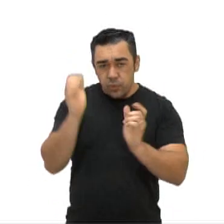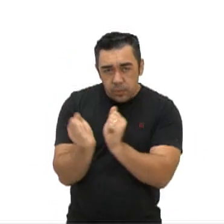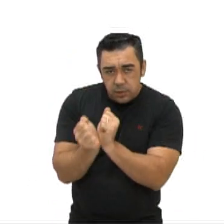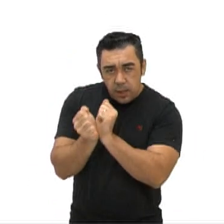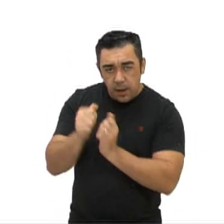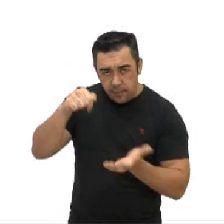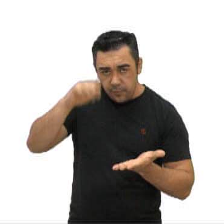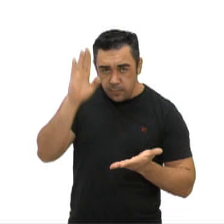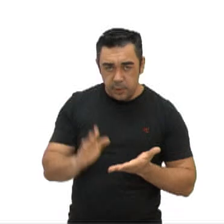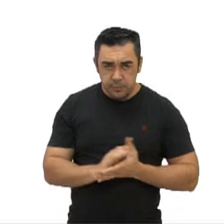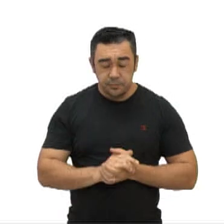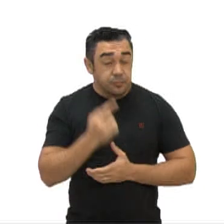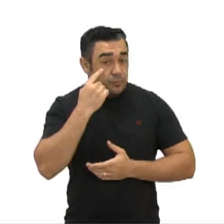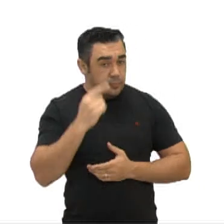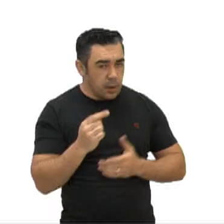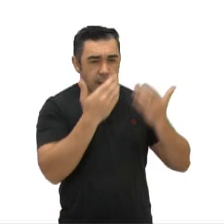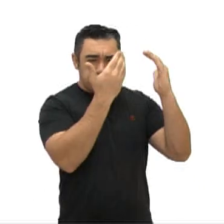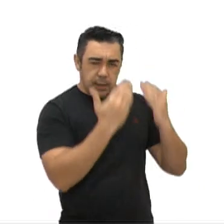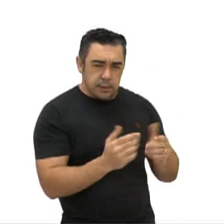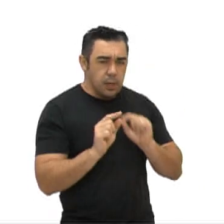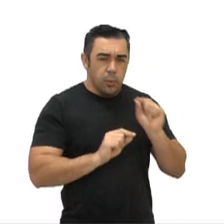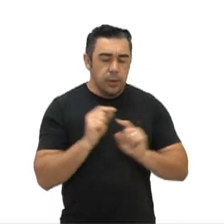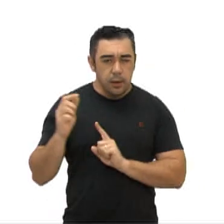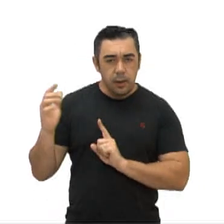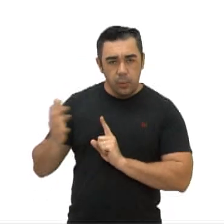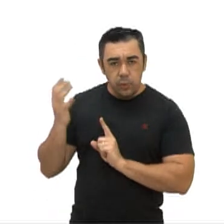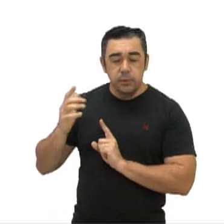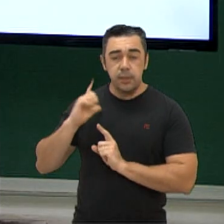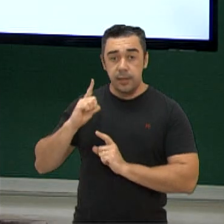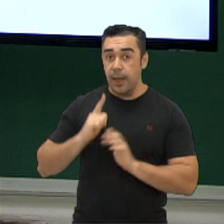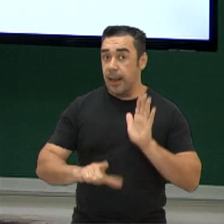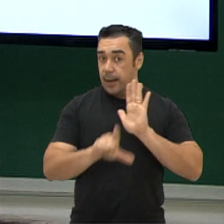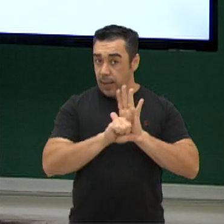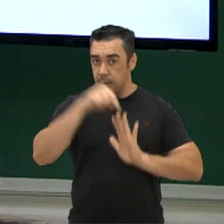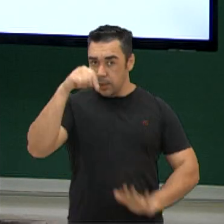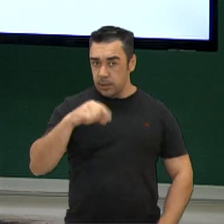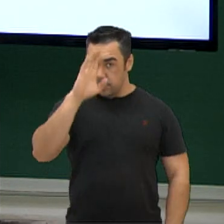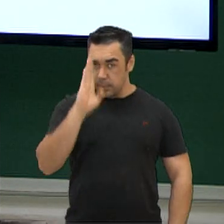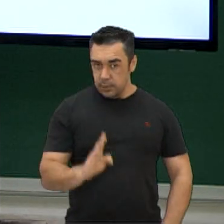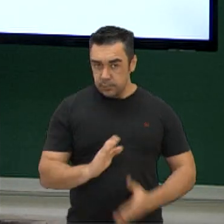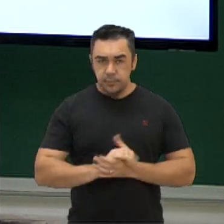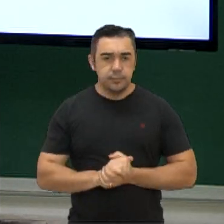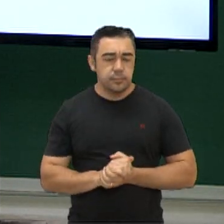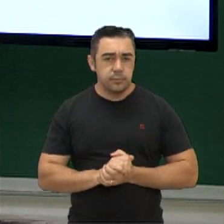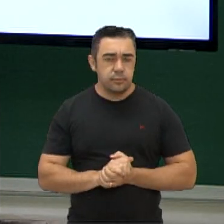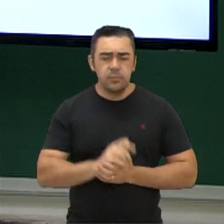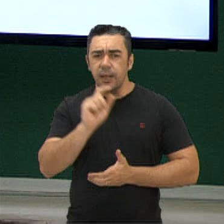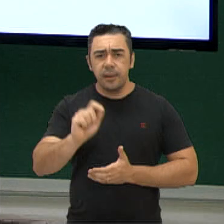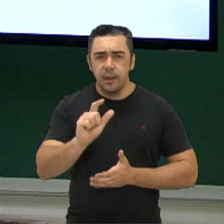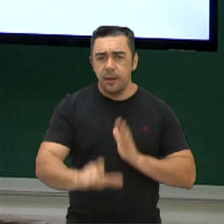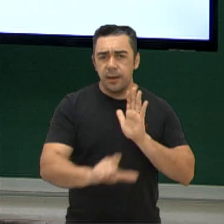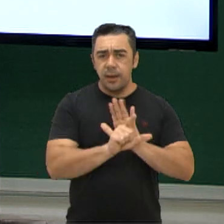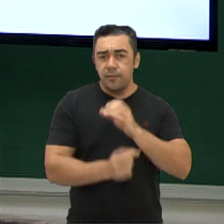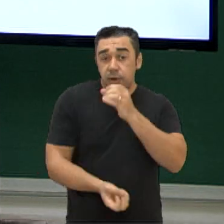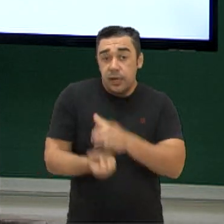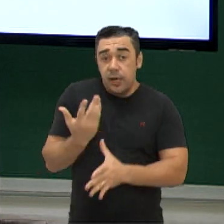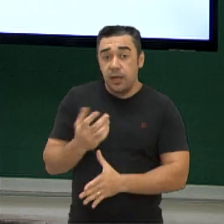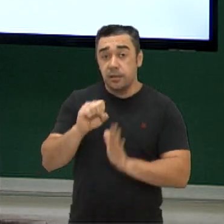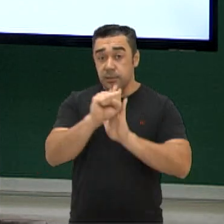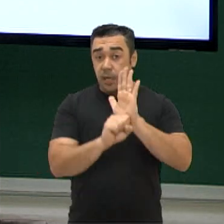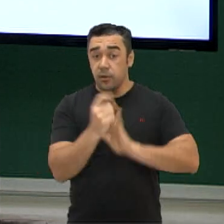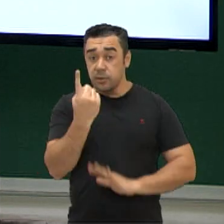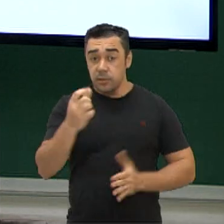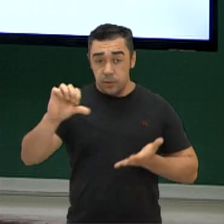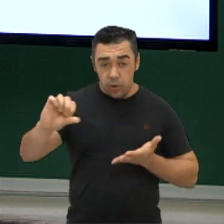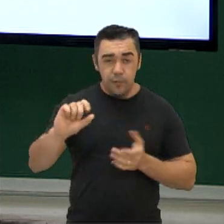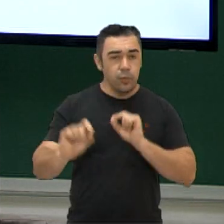Brasil. Nós vamos analisar os efeitos das leis abolicionistas aqui no Brasil, né? As leis que foram criadas no século XIX e os